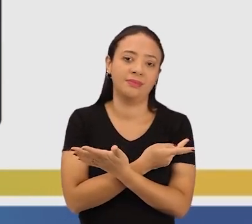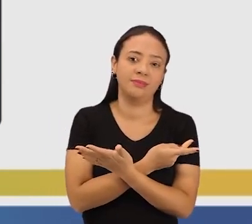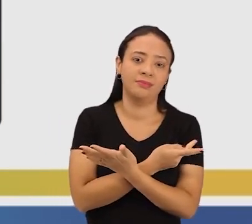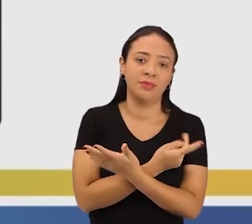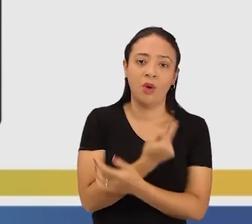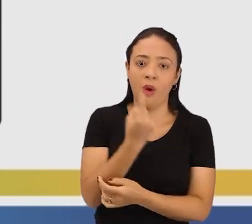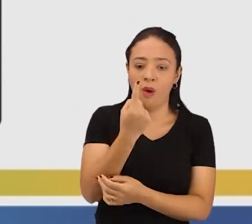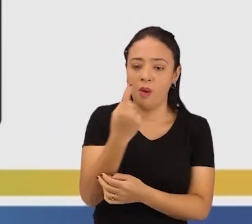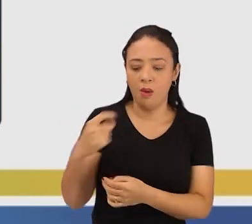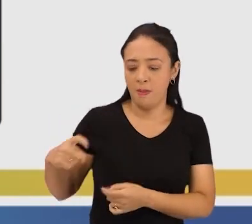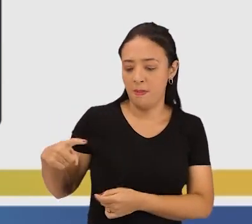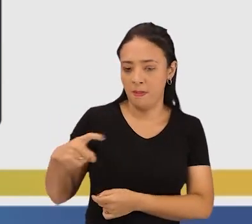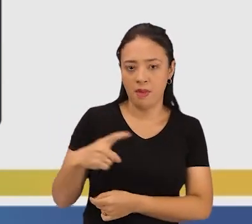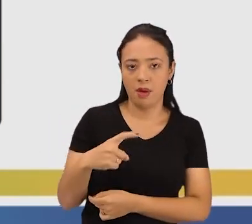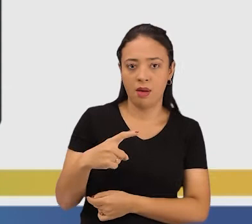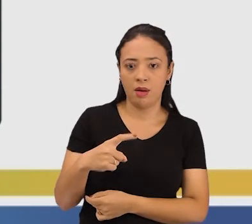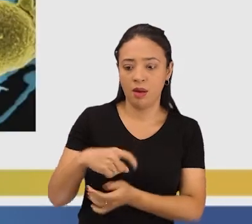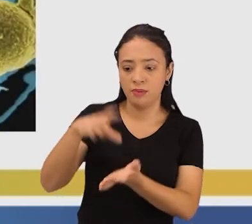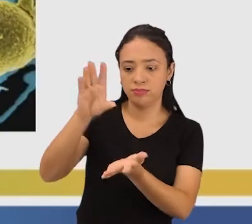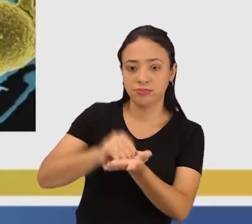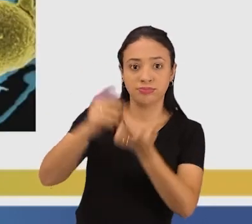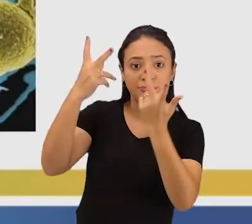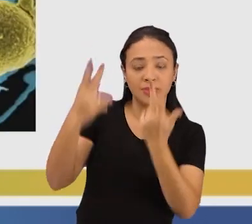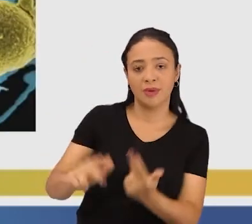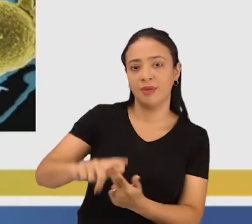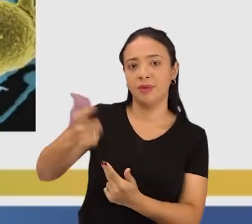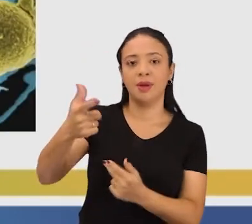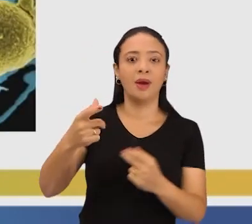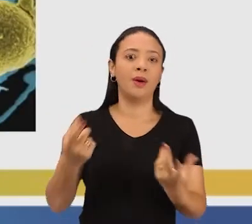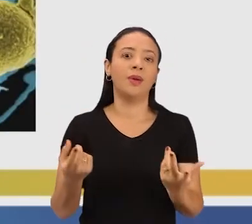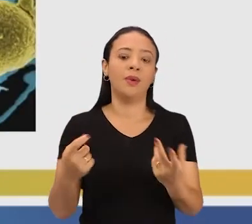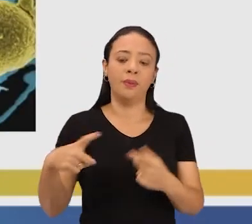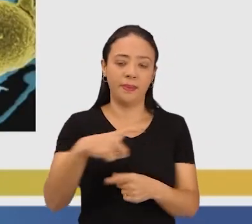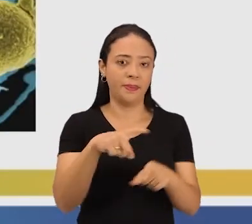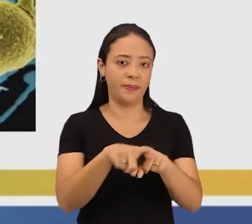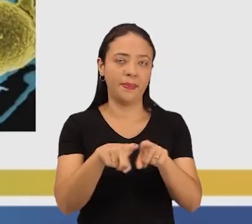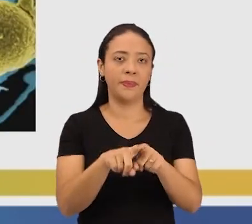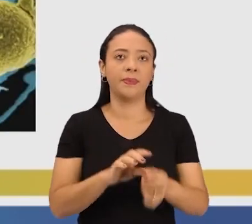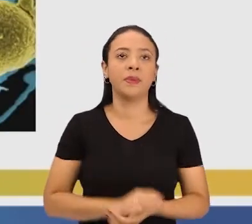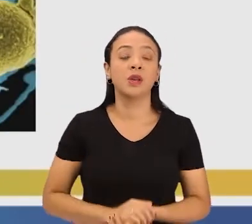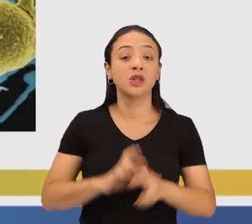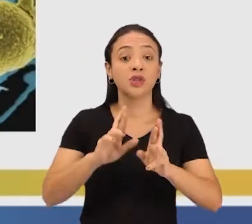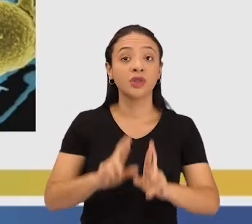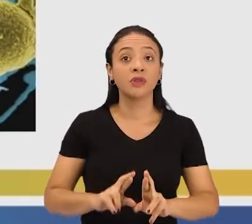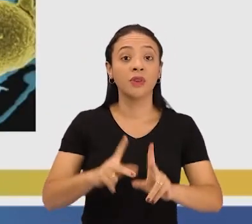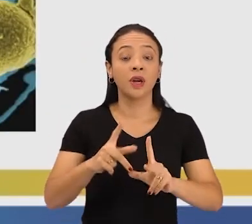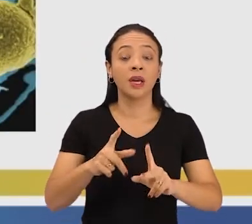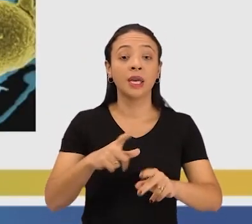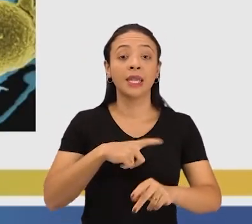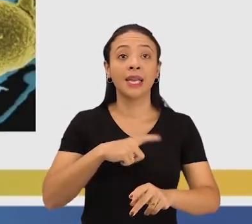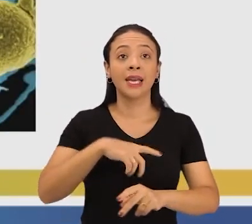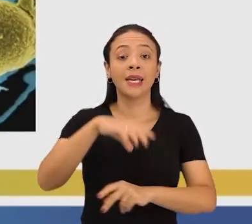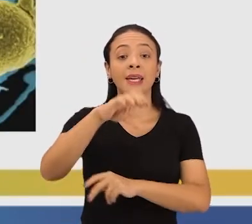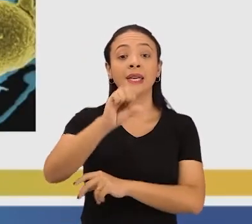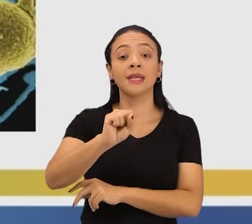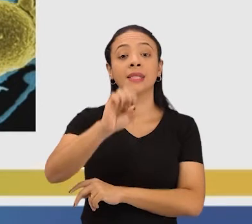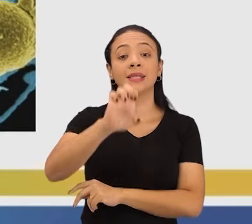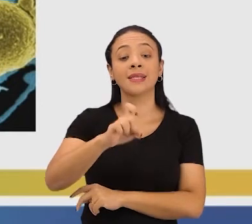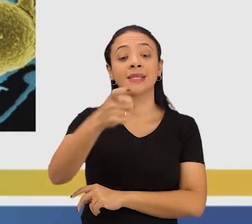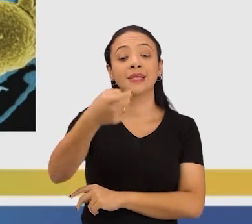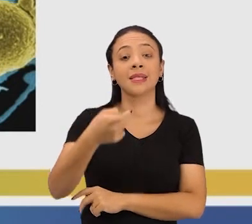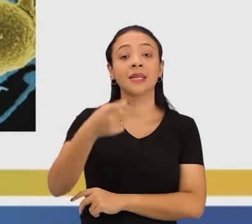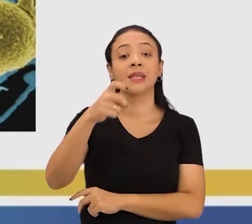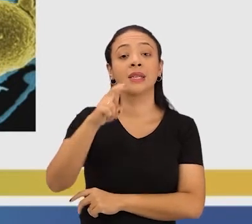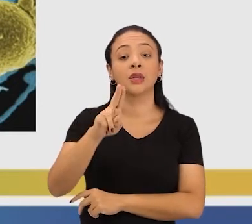caso, uma bactéria vai ser cópia da outra. Já no caso da reprodução sexuada, eu